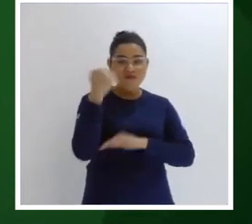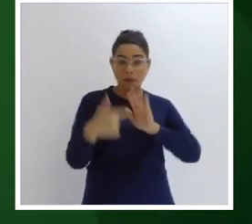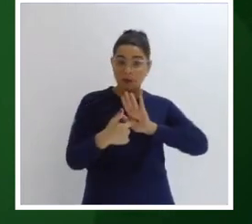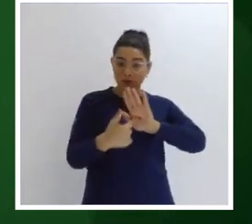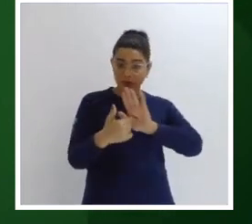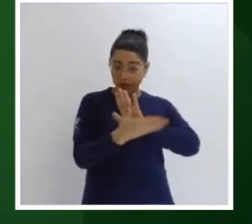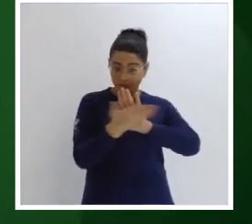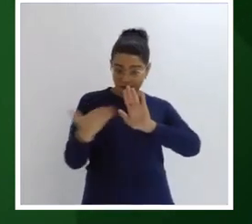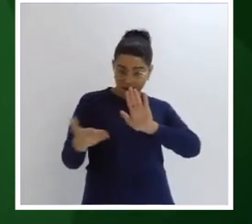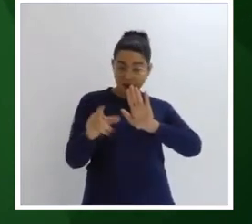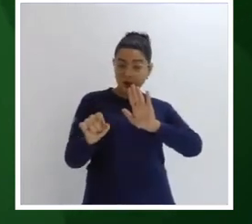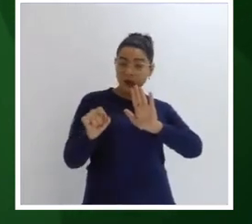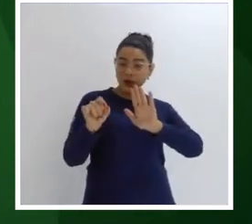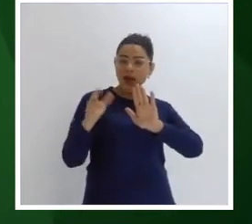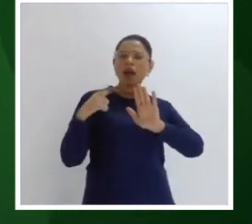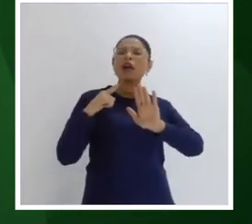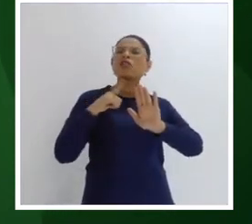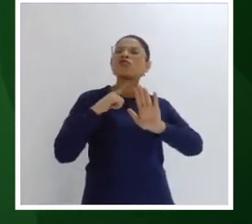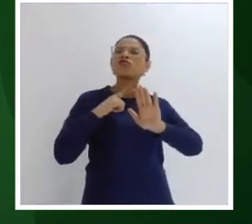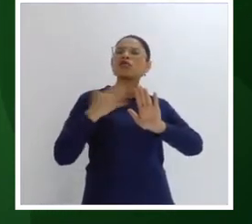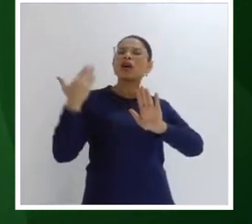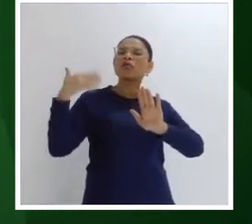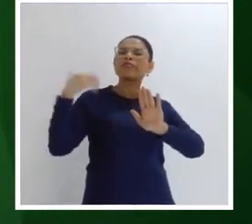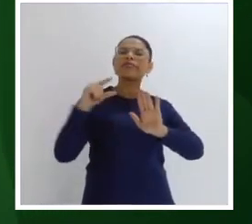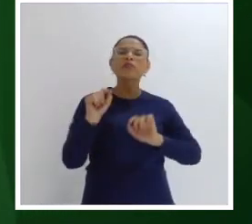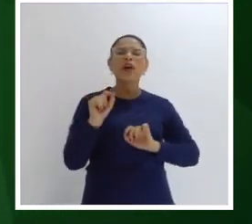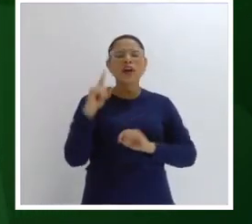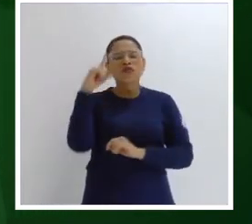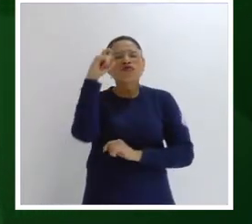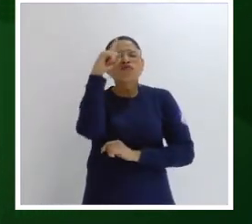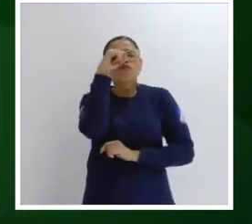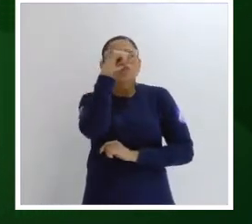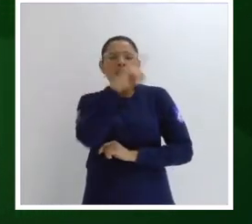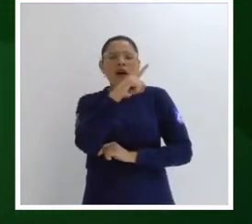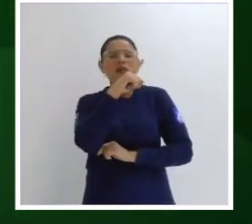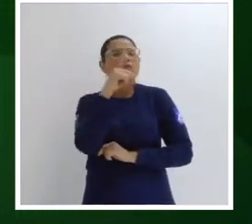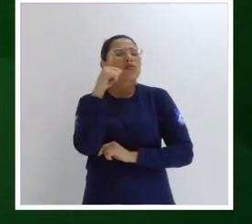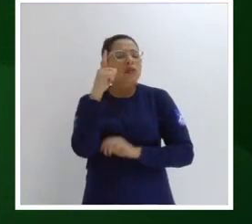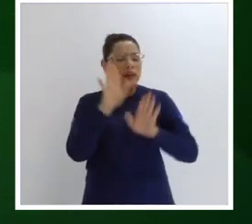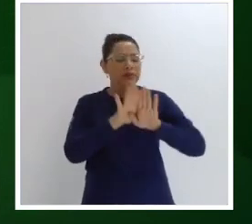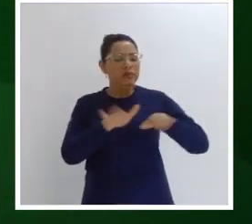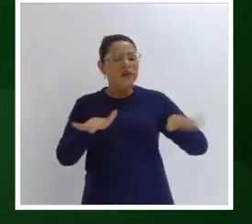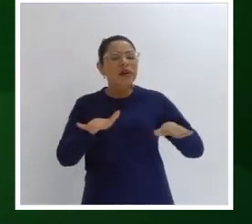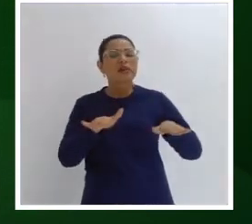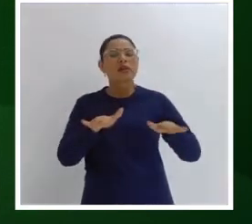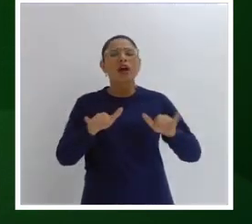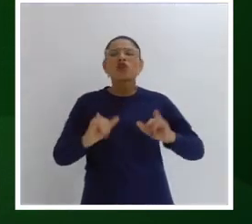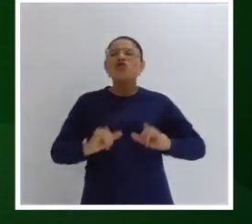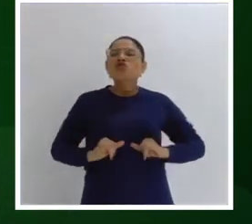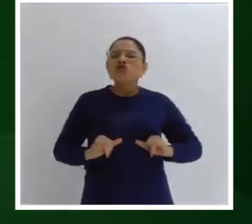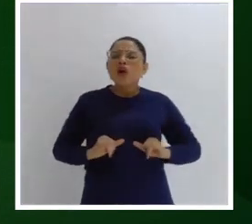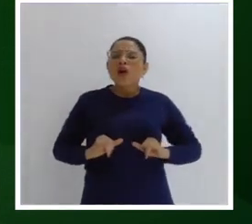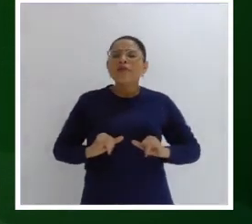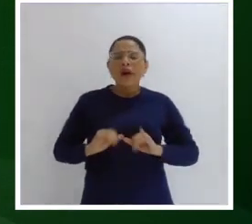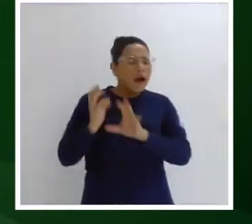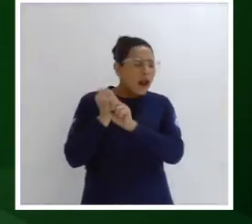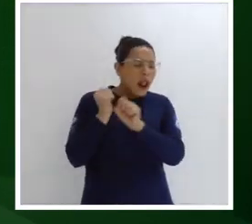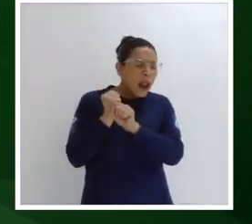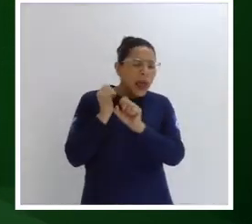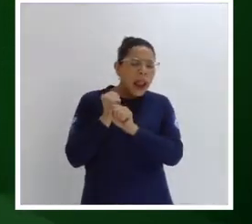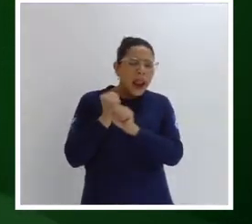vocês a gente tinha uma uma dificuldade muito grande com as crianças que tinham que sofrem de descalculia